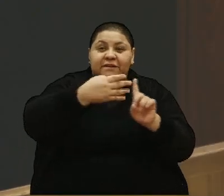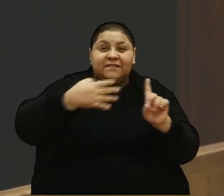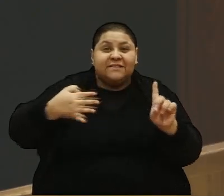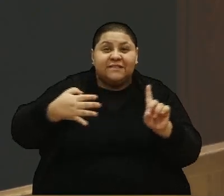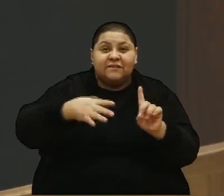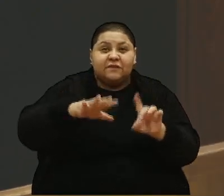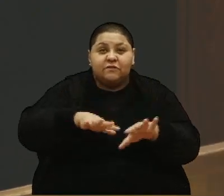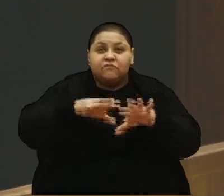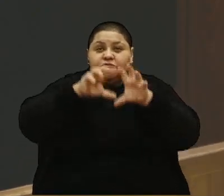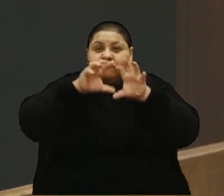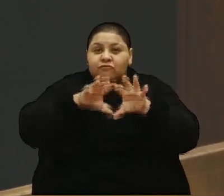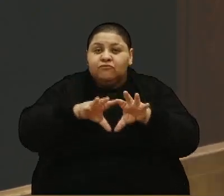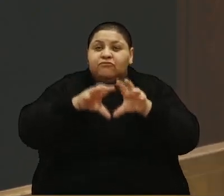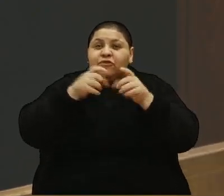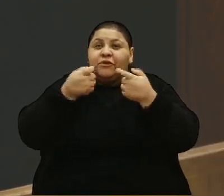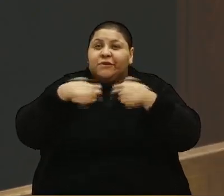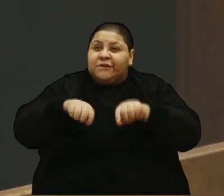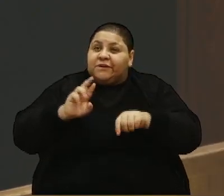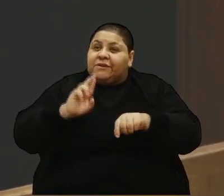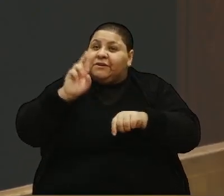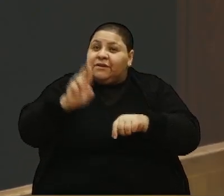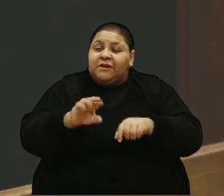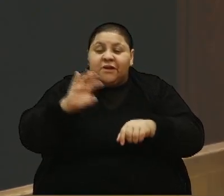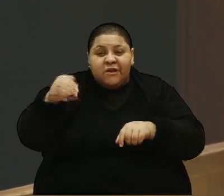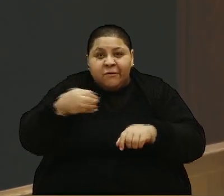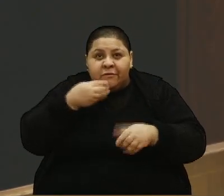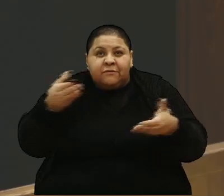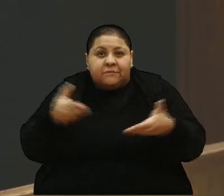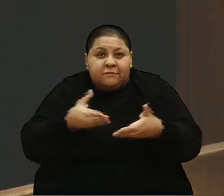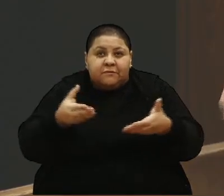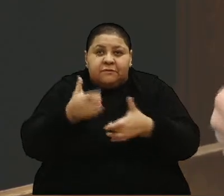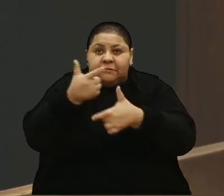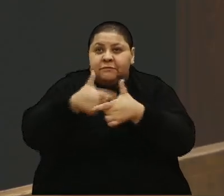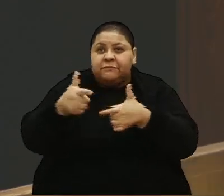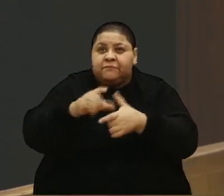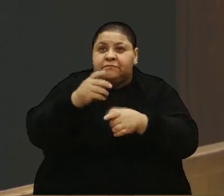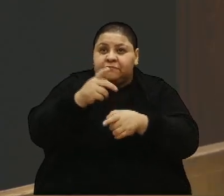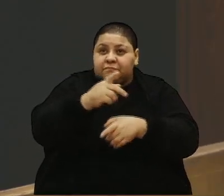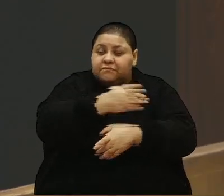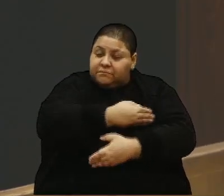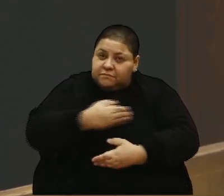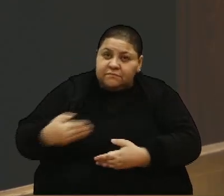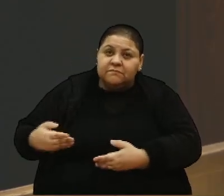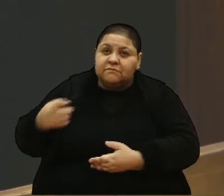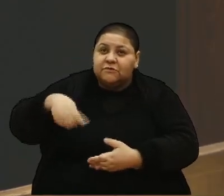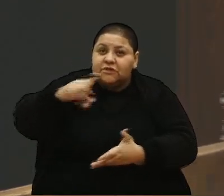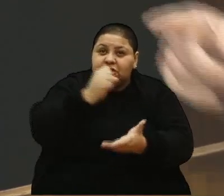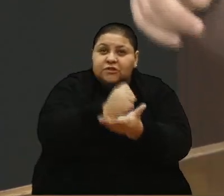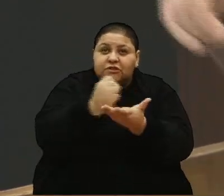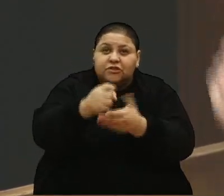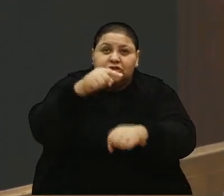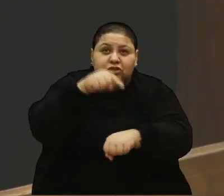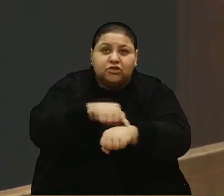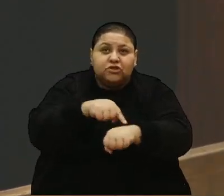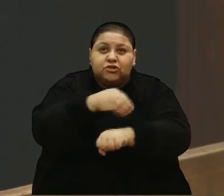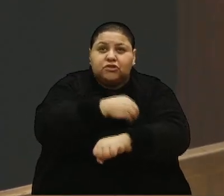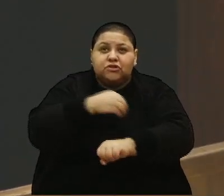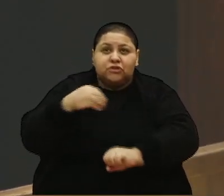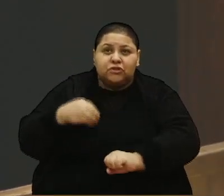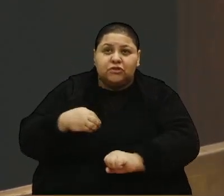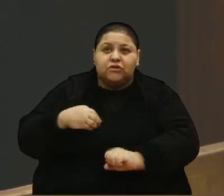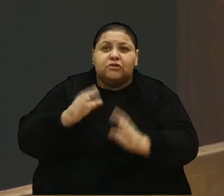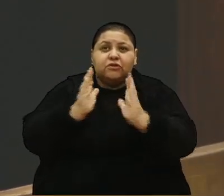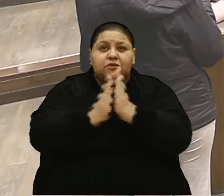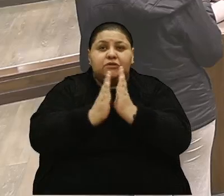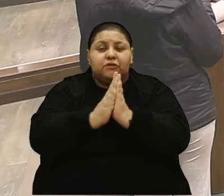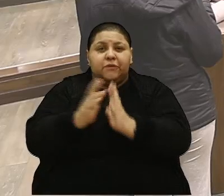de uma resposta. Aproveitar que estamos em situação de calamidade pública e vamos fazer a contratação de horas médicas. Por gentileza, vereador